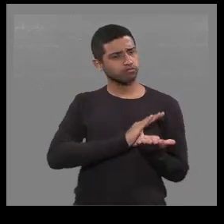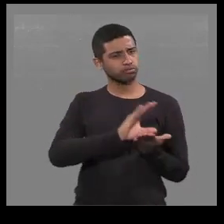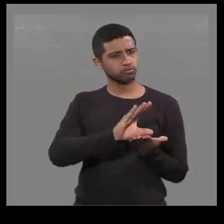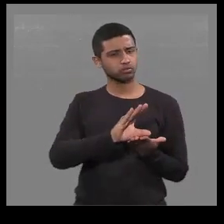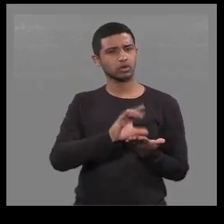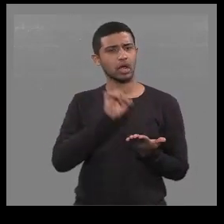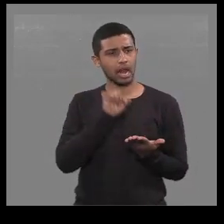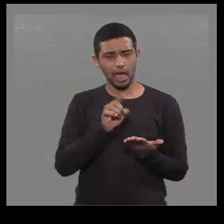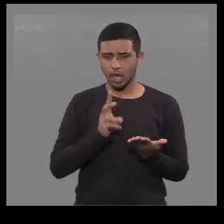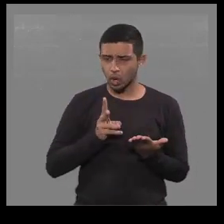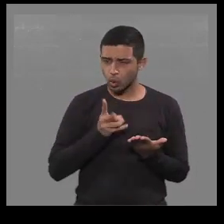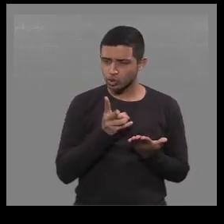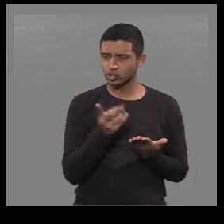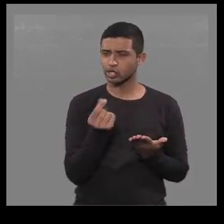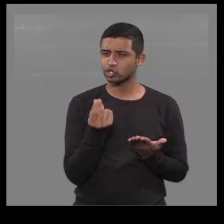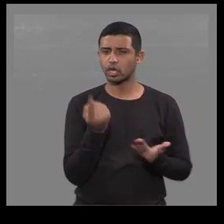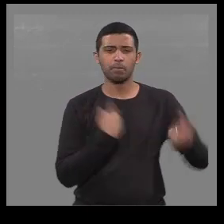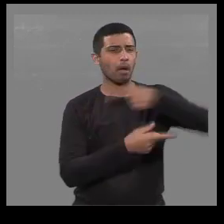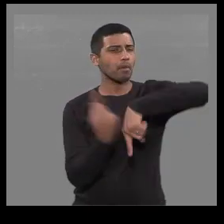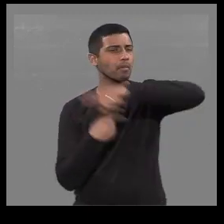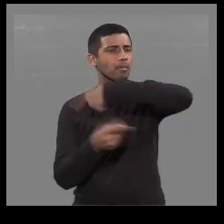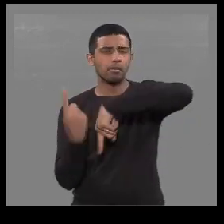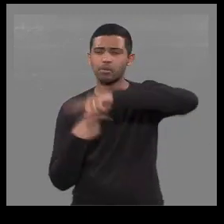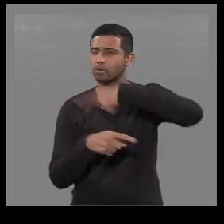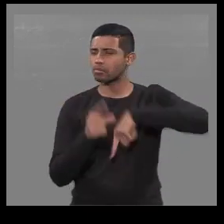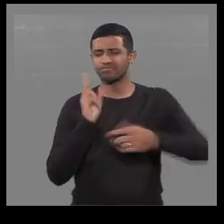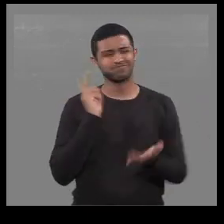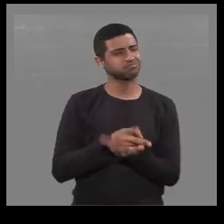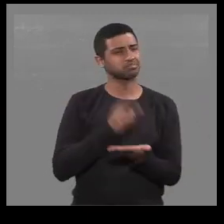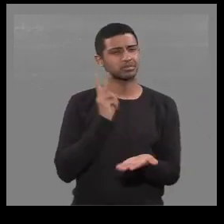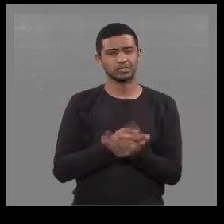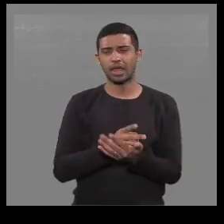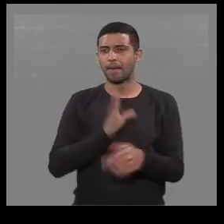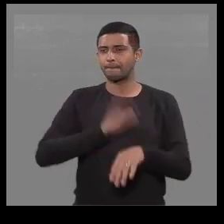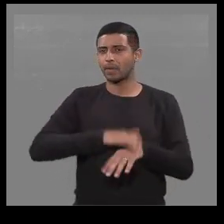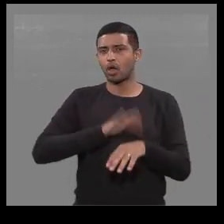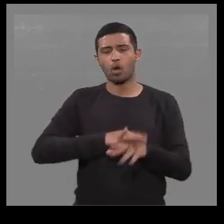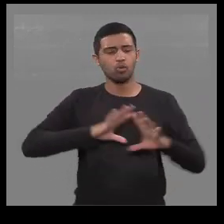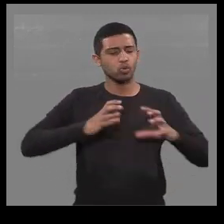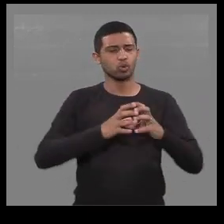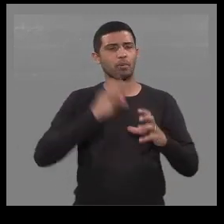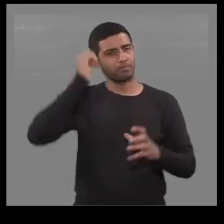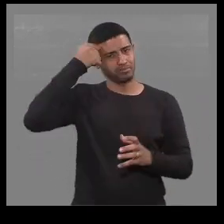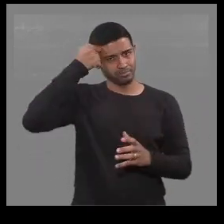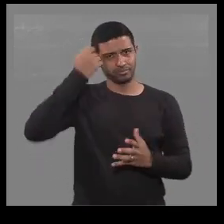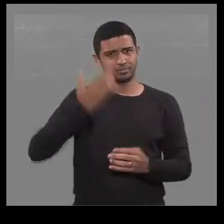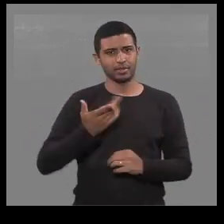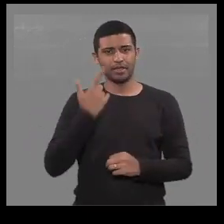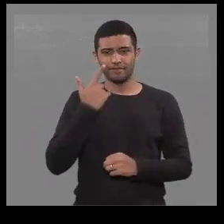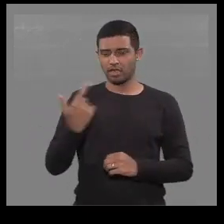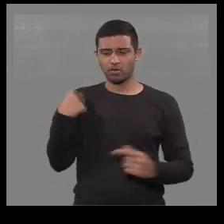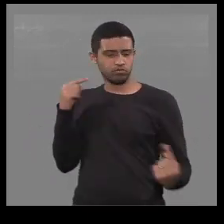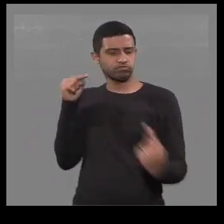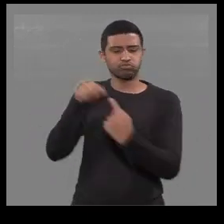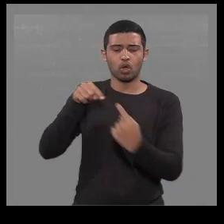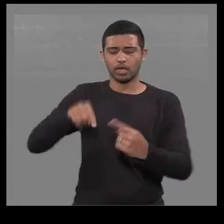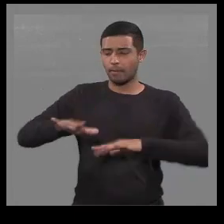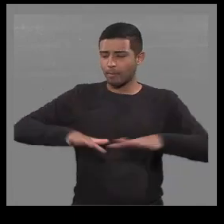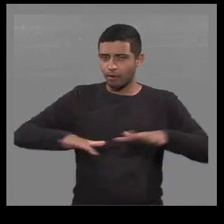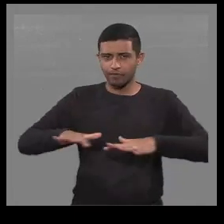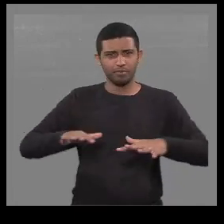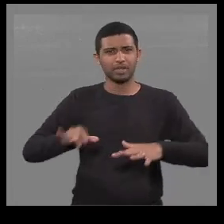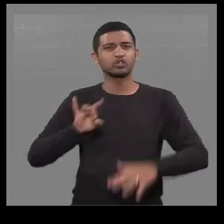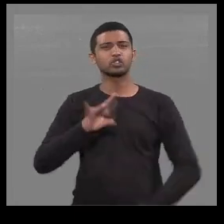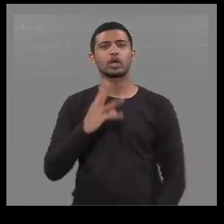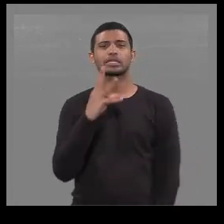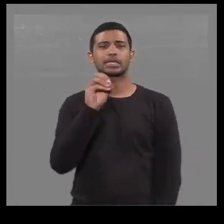invista internamente e mantenha o dinheiro circulando o maior tempo possível em mãos negras, né? A grande meta do movimento